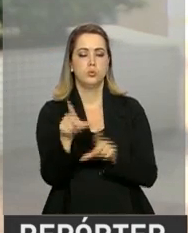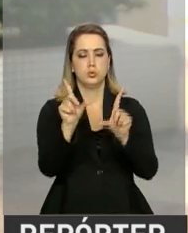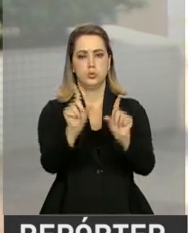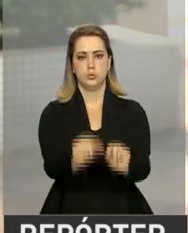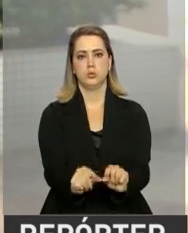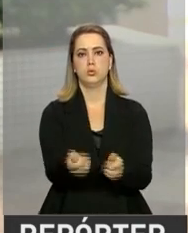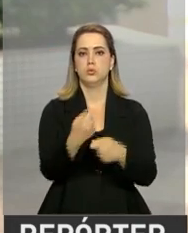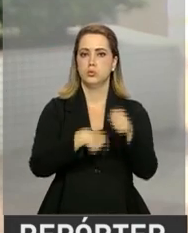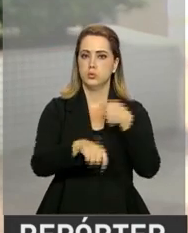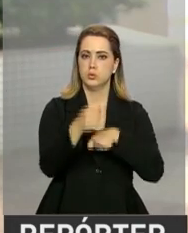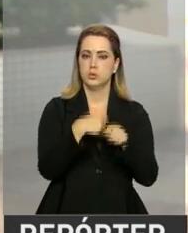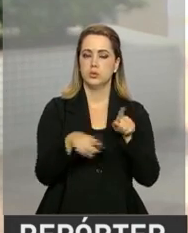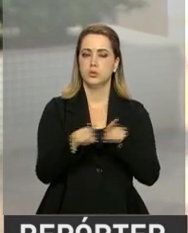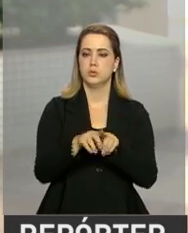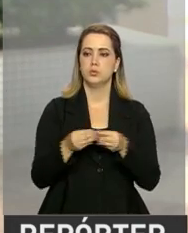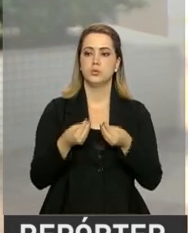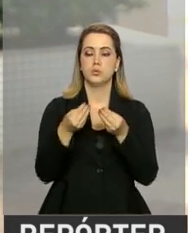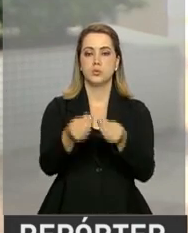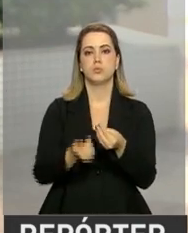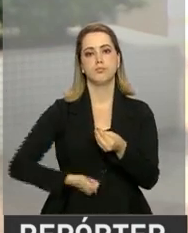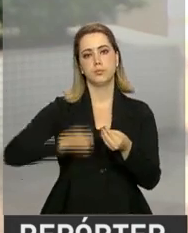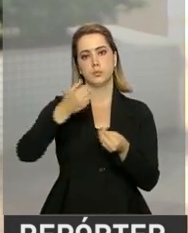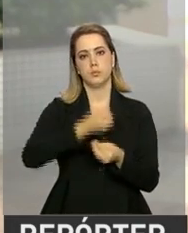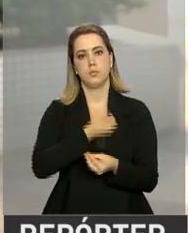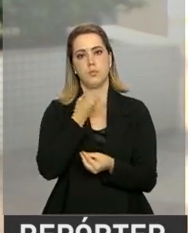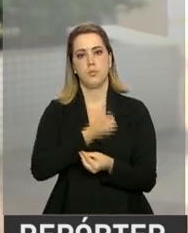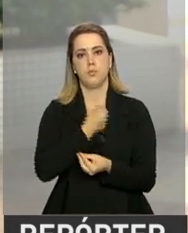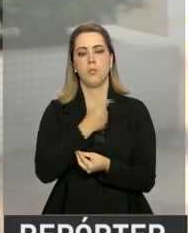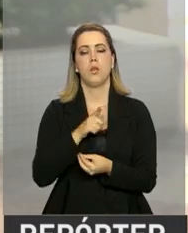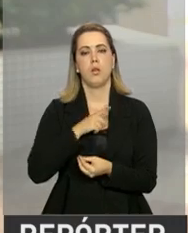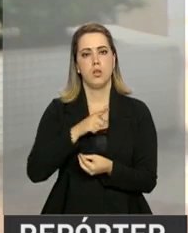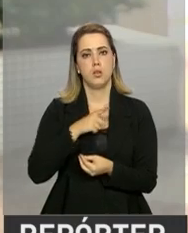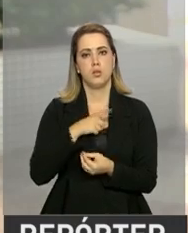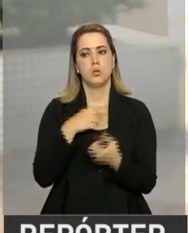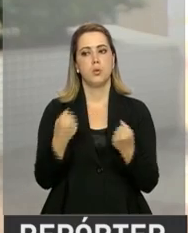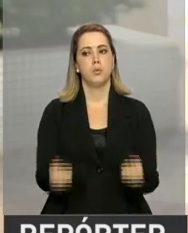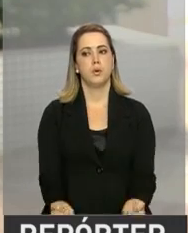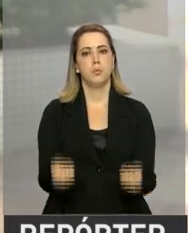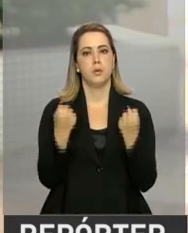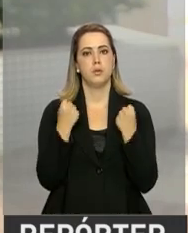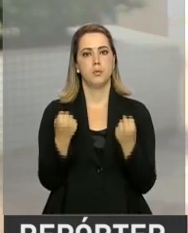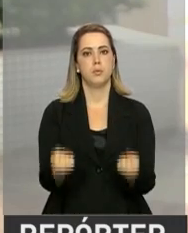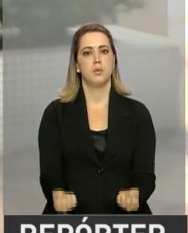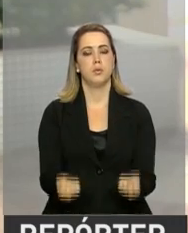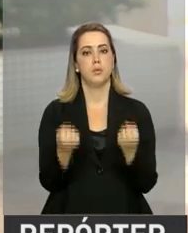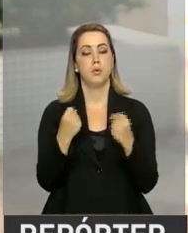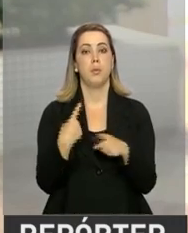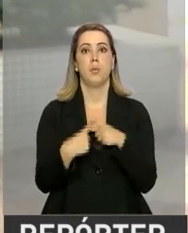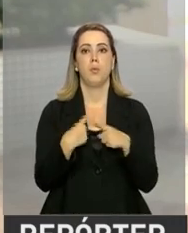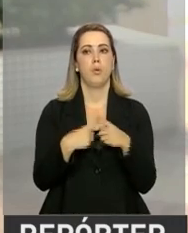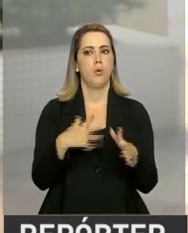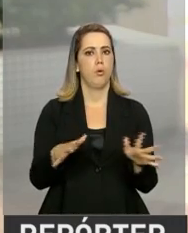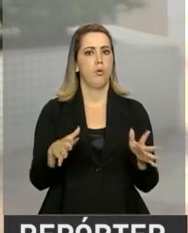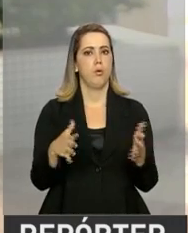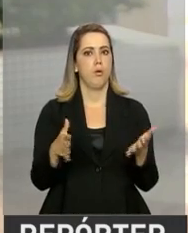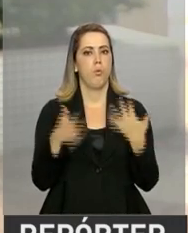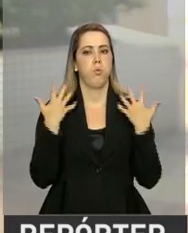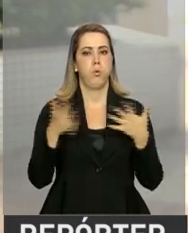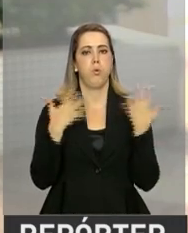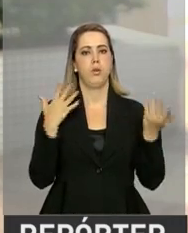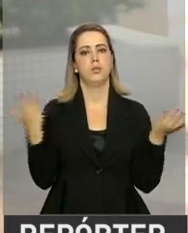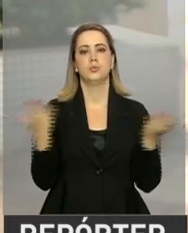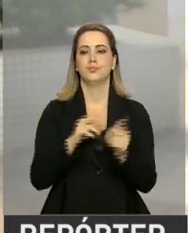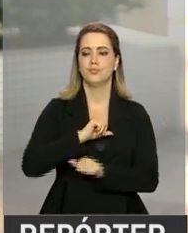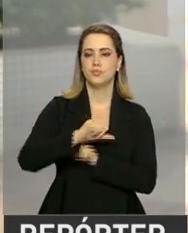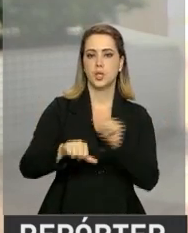gente trouxe conforto né porque hoje nós tínhamos por exemplo uma academia ginástica que 2 horas da tarde você não conseguia entrar devido o calor hoje a gente botou ar condicionado